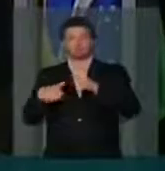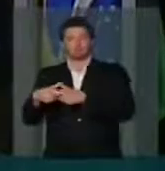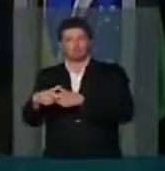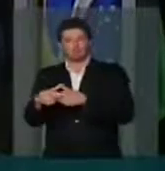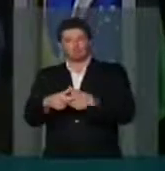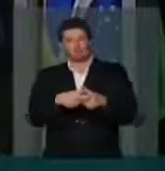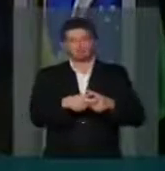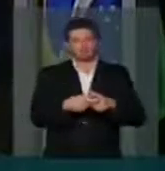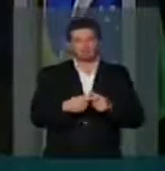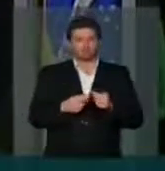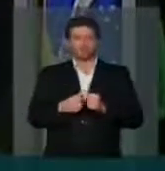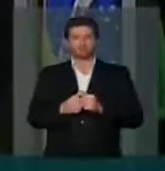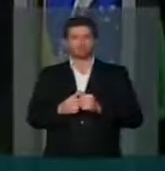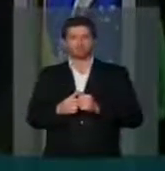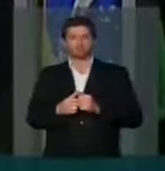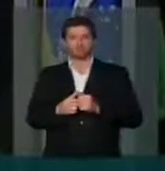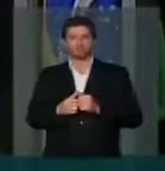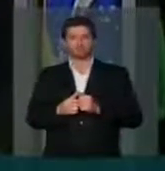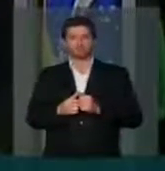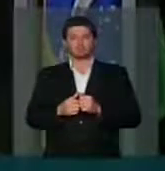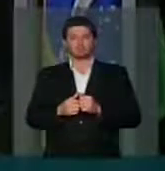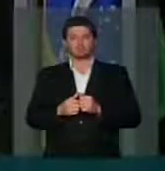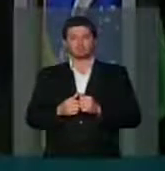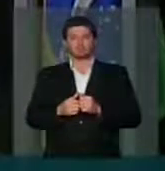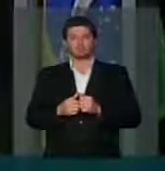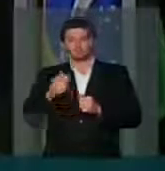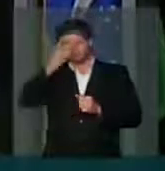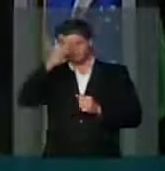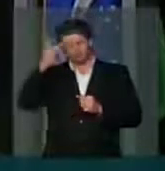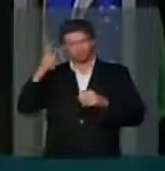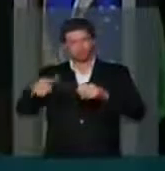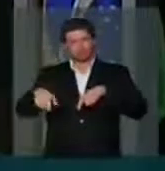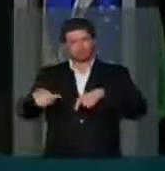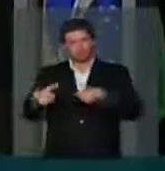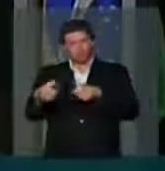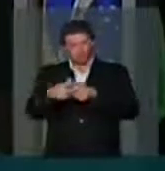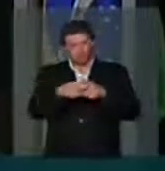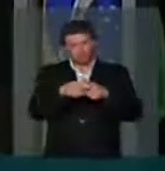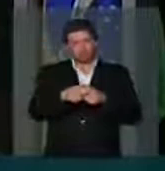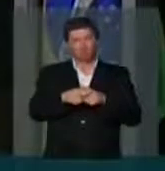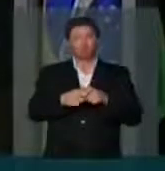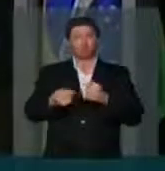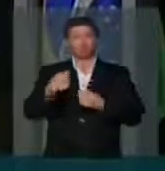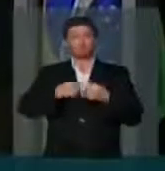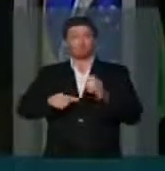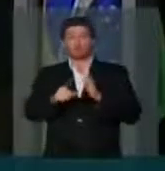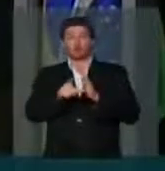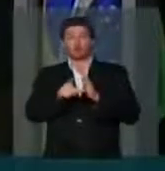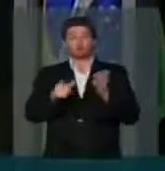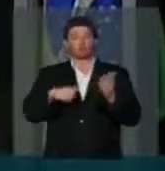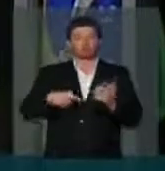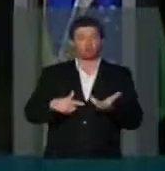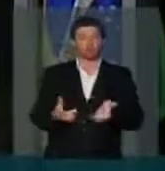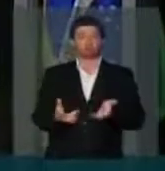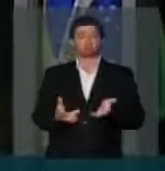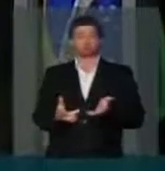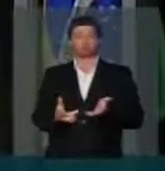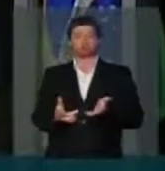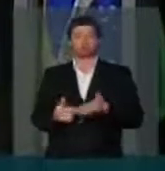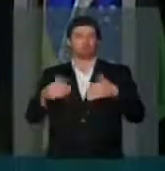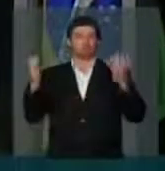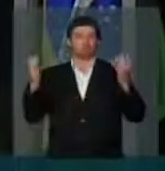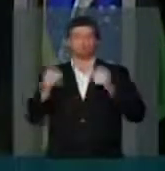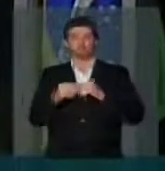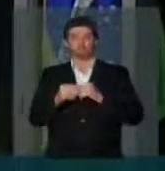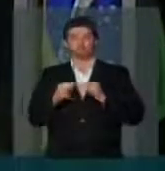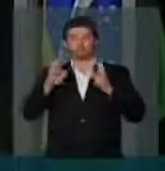microempreendedores, os pequenos empresários, pequenos agricultores, o comerciante, o comerciário, enfim,